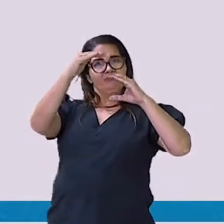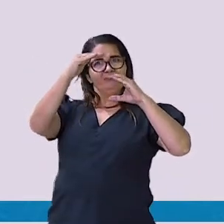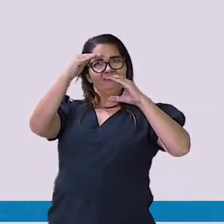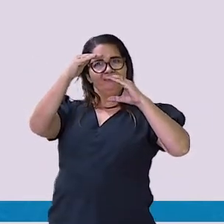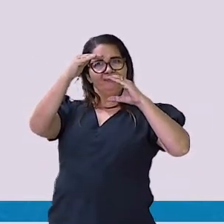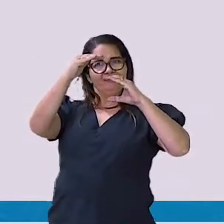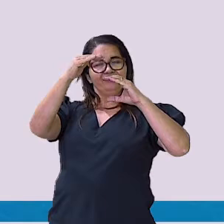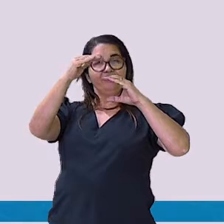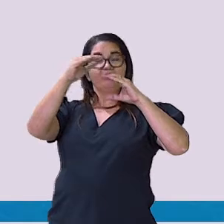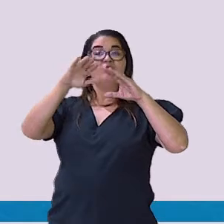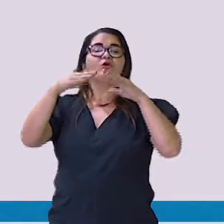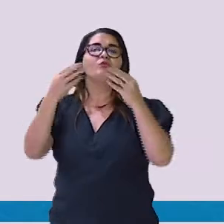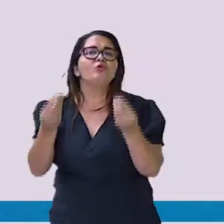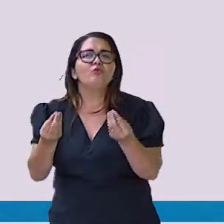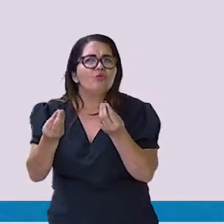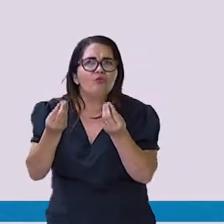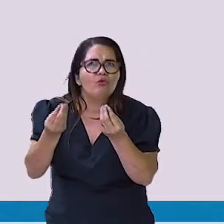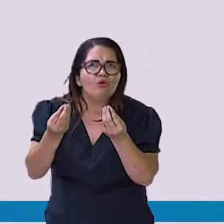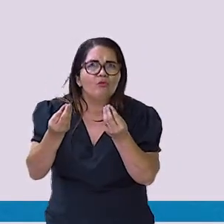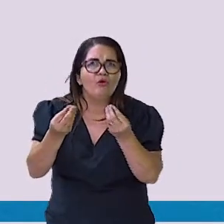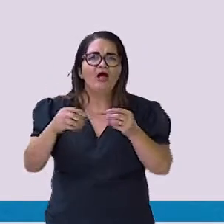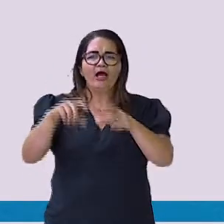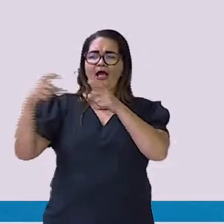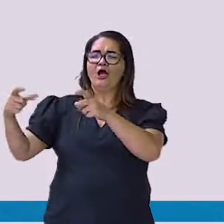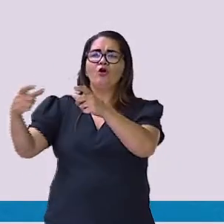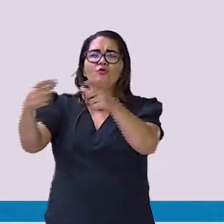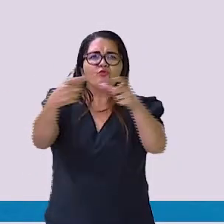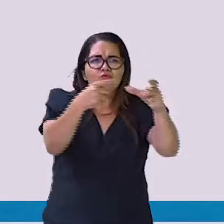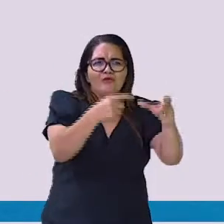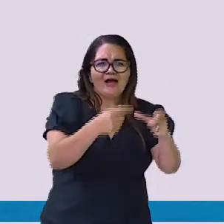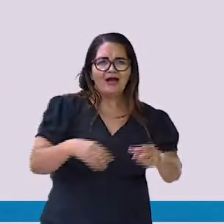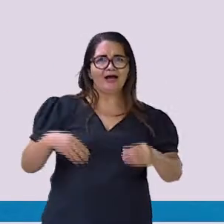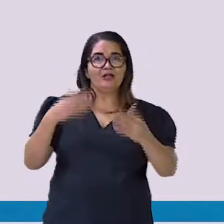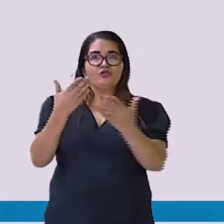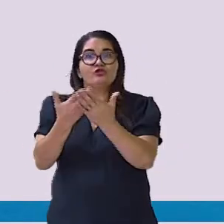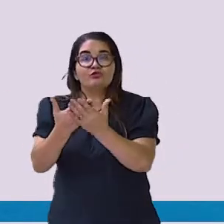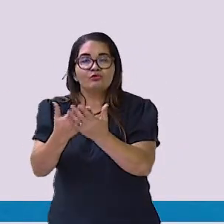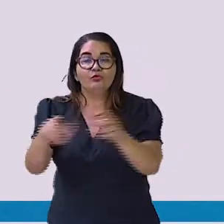demográfico. Por quê? Muito gelado.